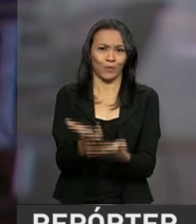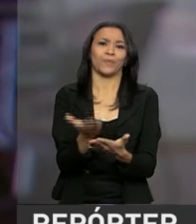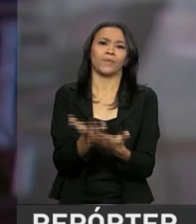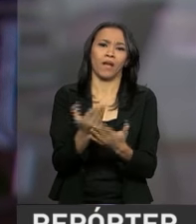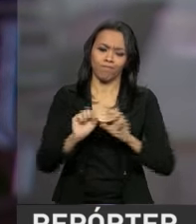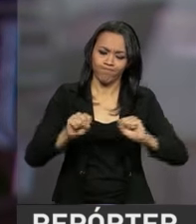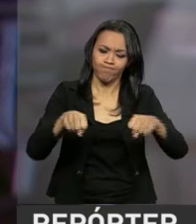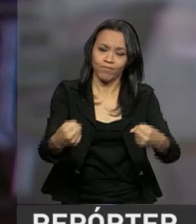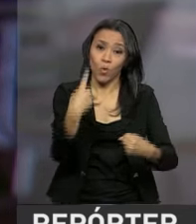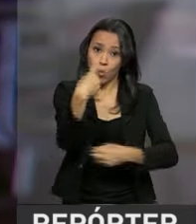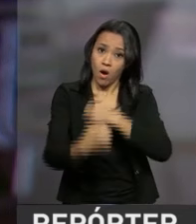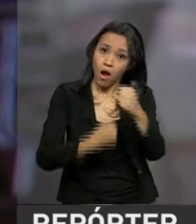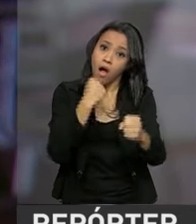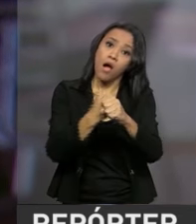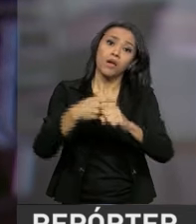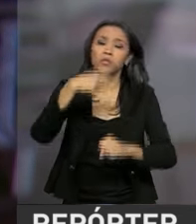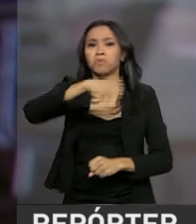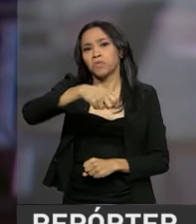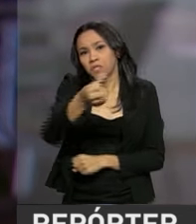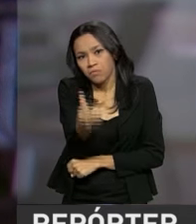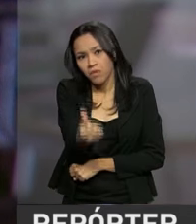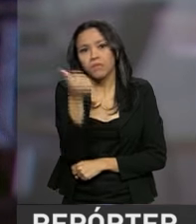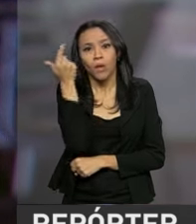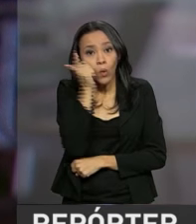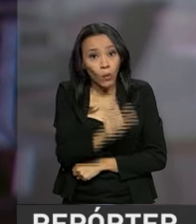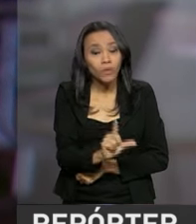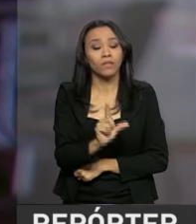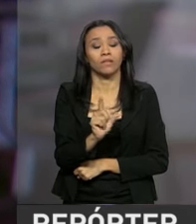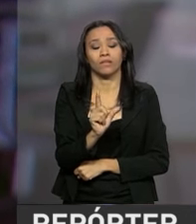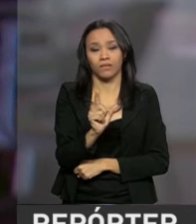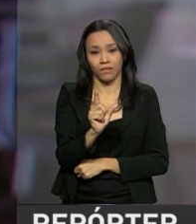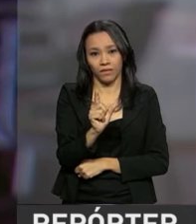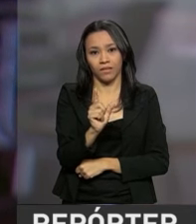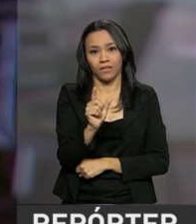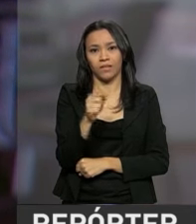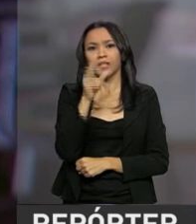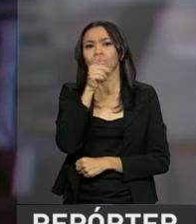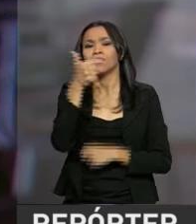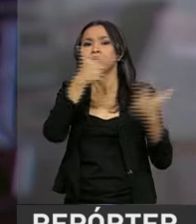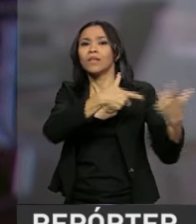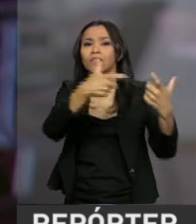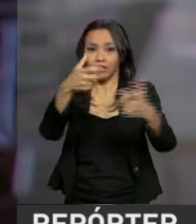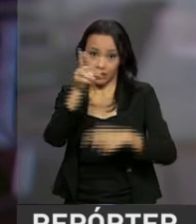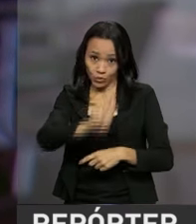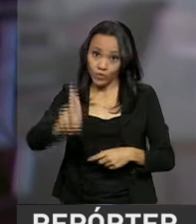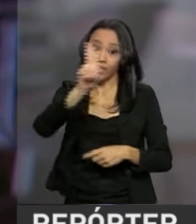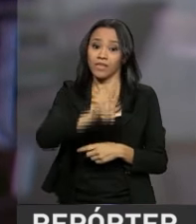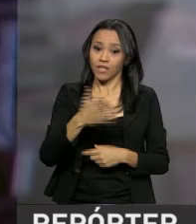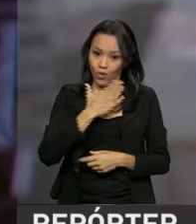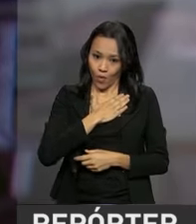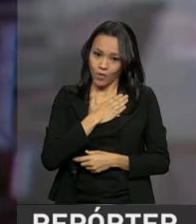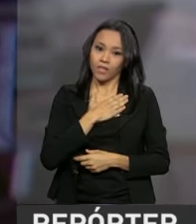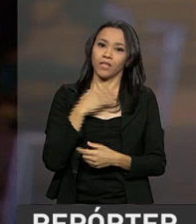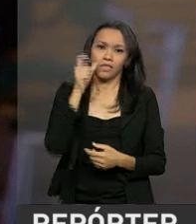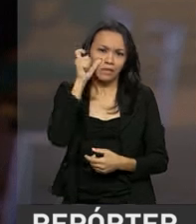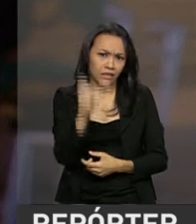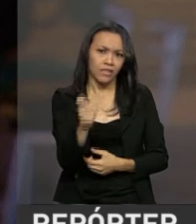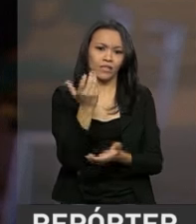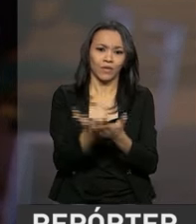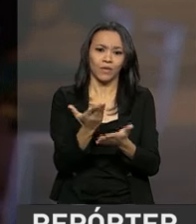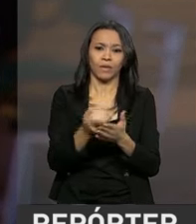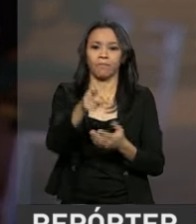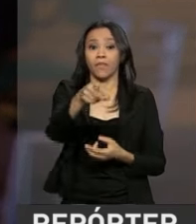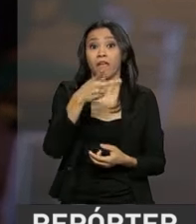dedicar mais um ano, um semestre, para tentar conseguir nas regiões, nas faculdades que eu realmente gostaria, tenho interesse.